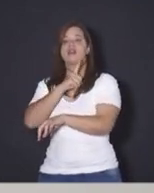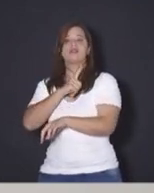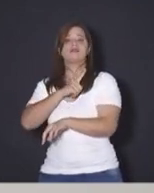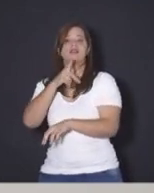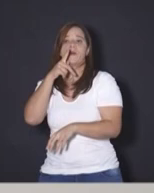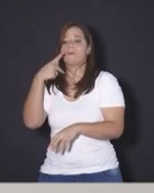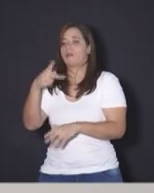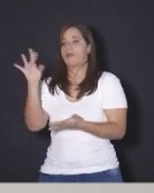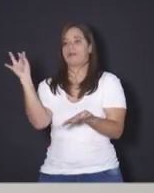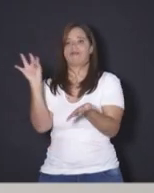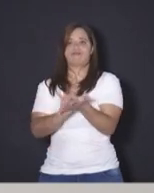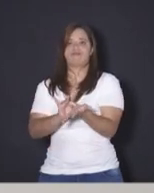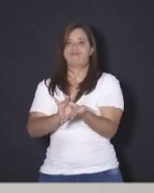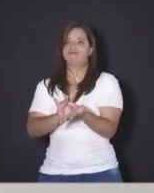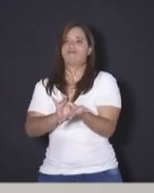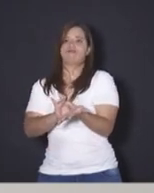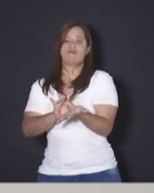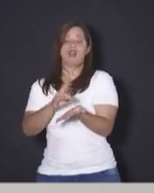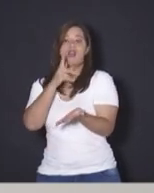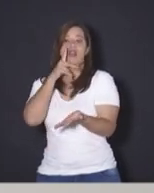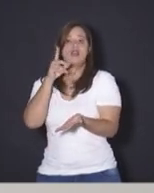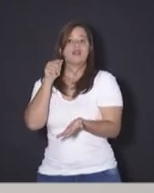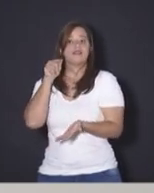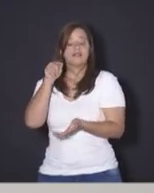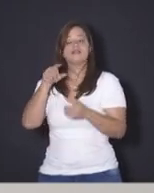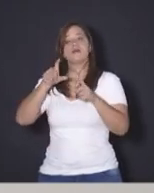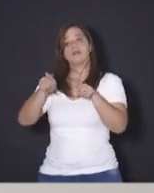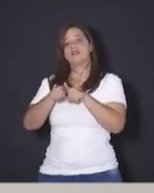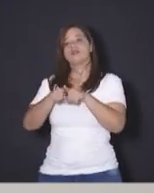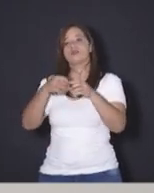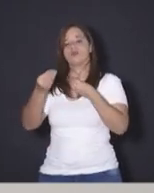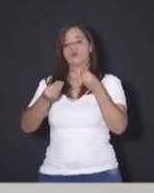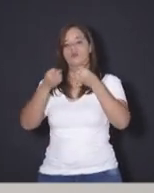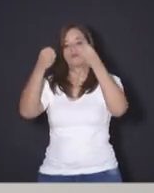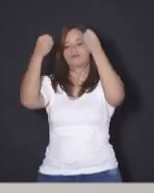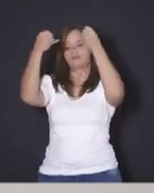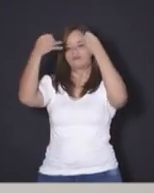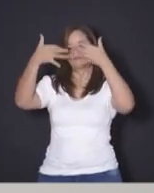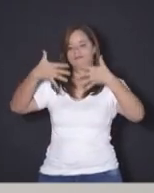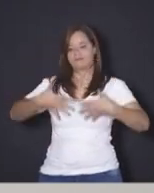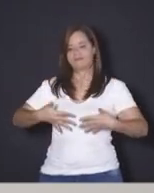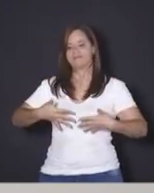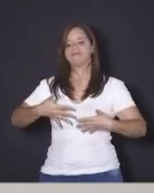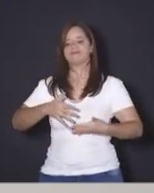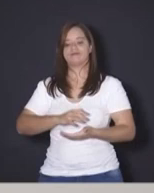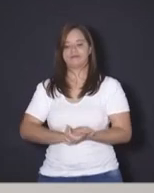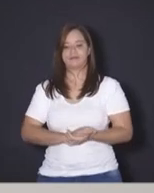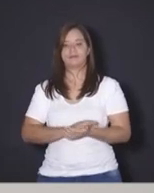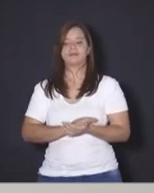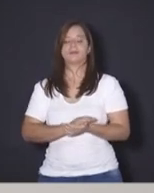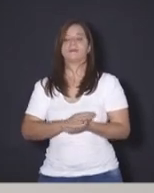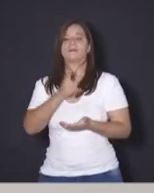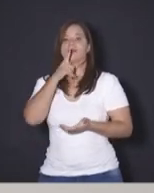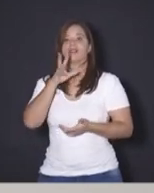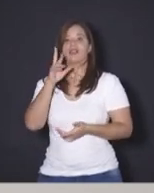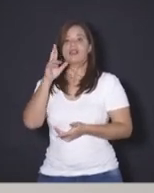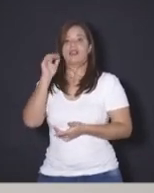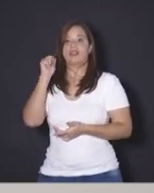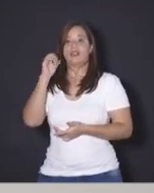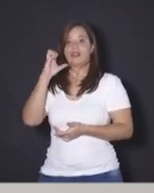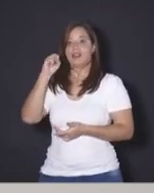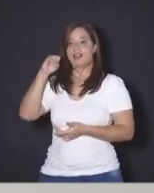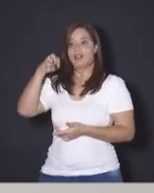sua definição de sua explicação tem que dizer que o racismo